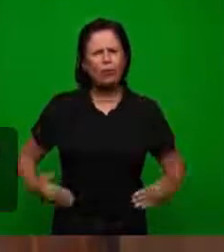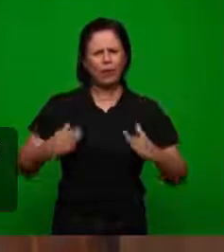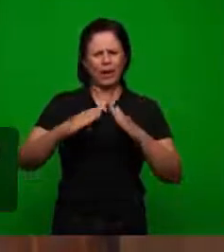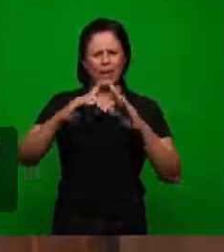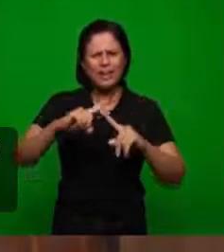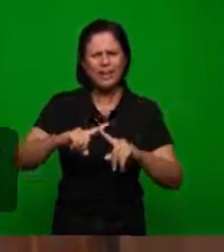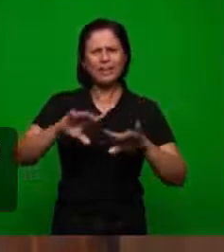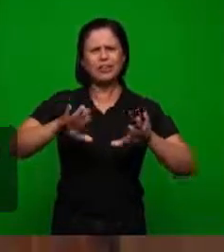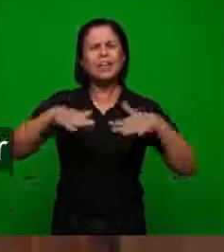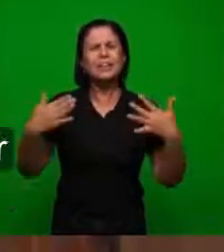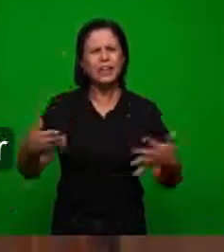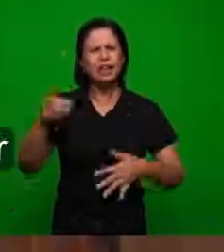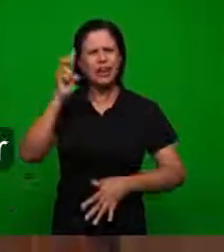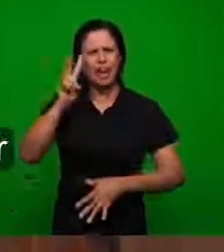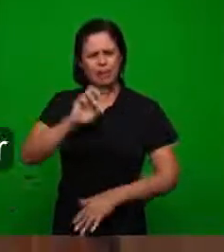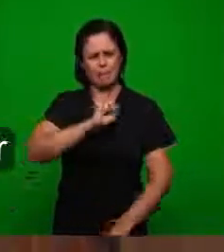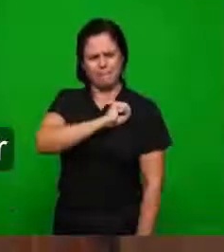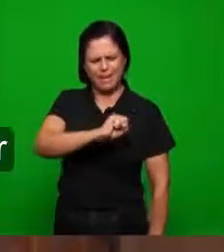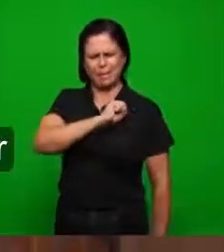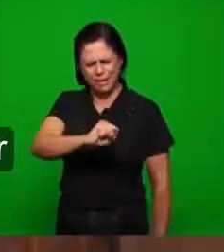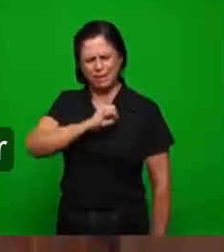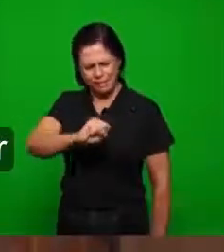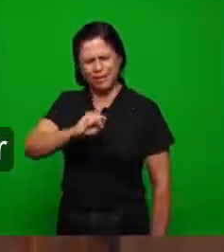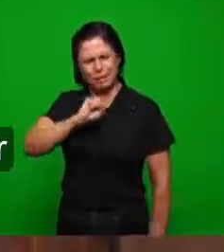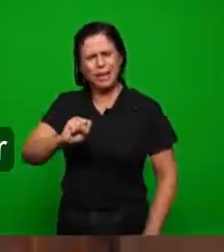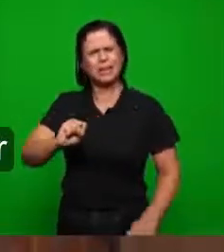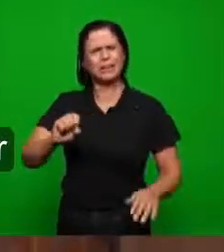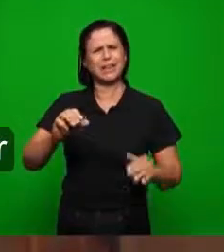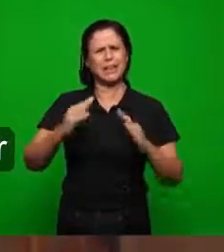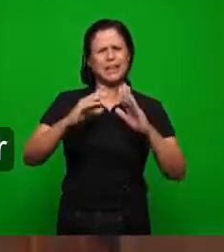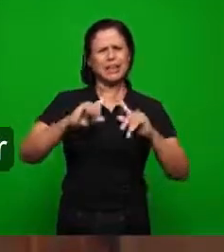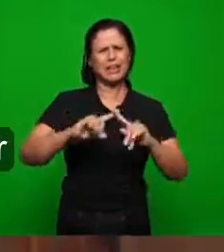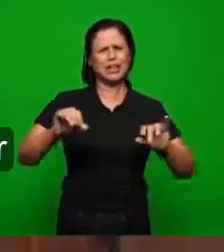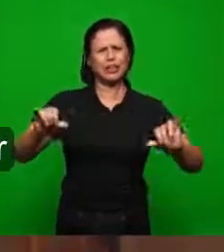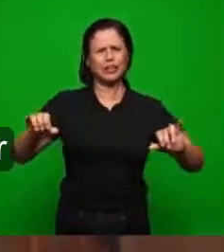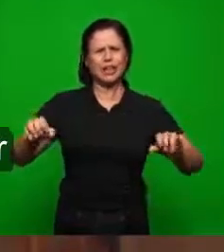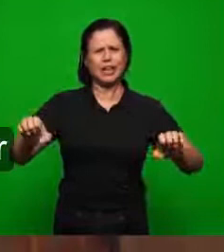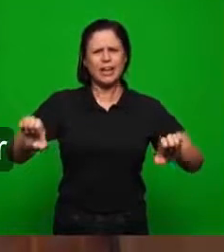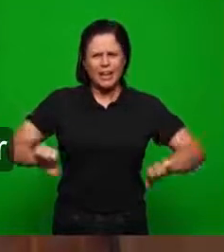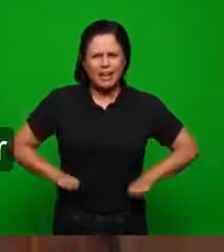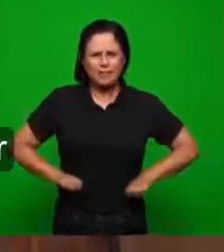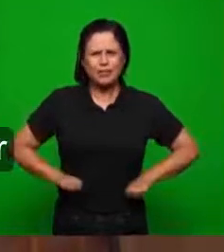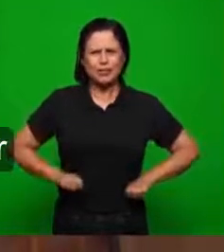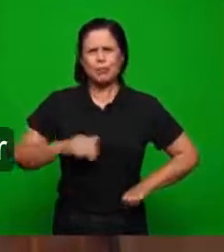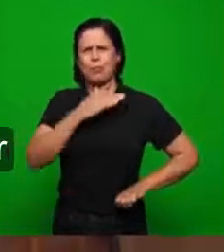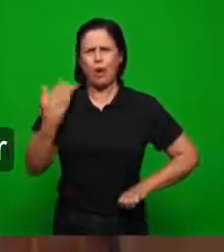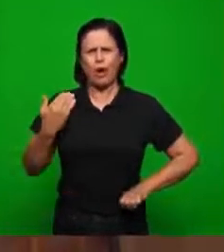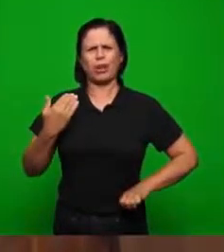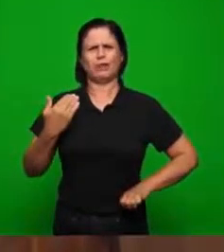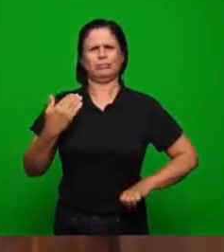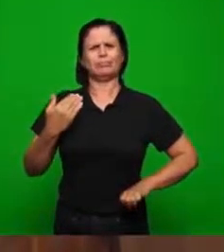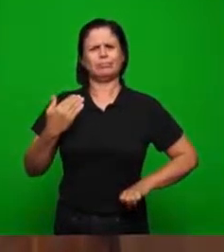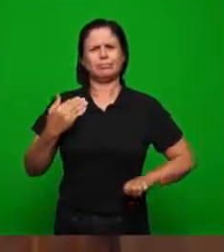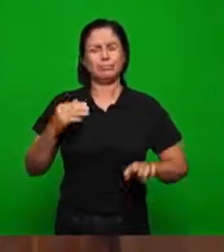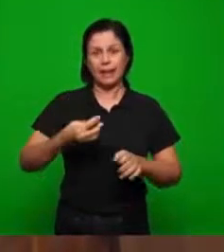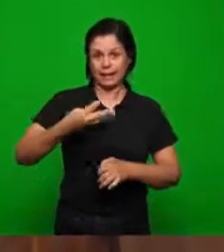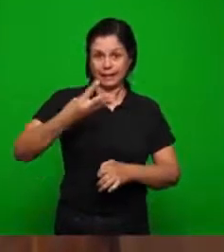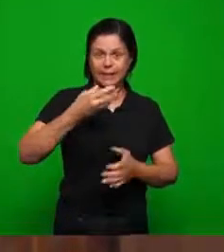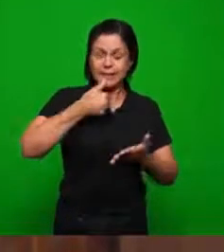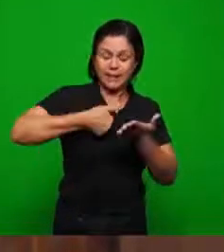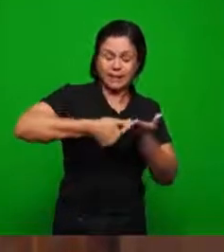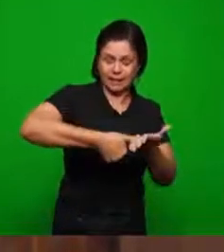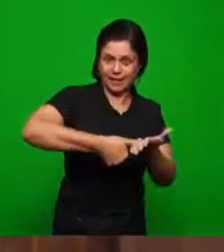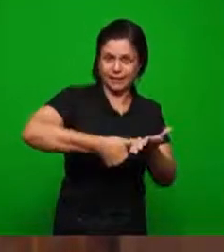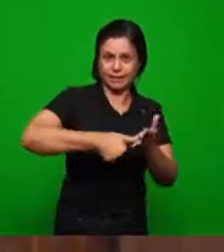tipo de ação para que a igreja não subsistisse. Na terceira carta, nós vamos